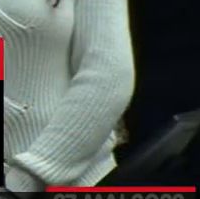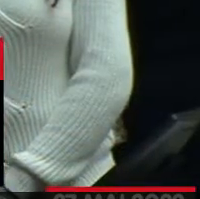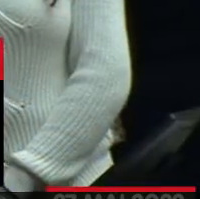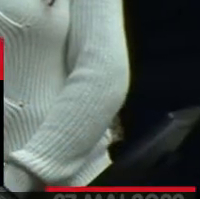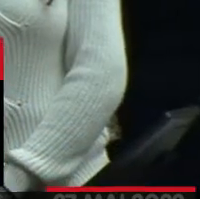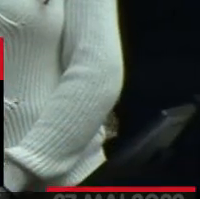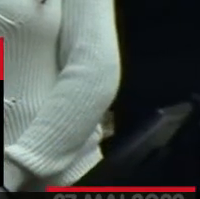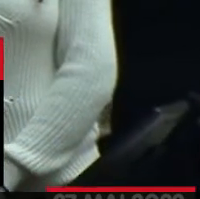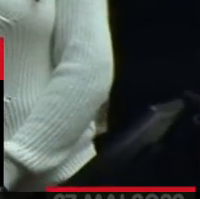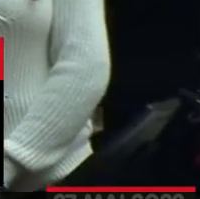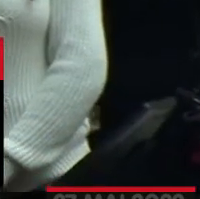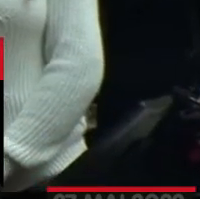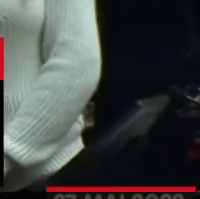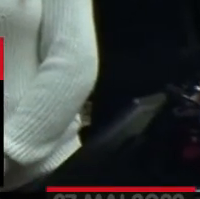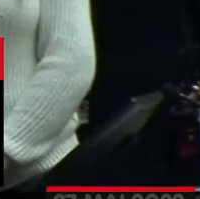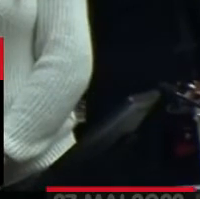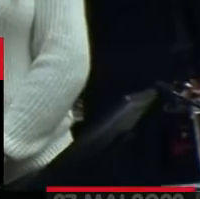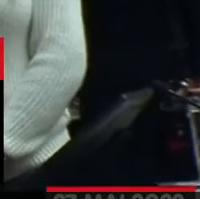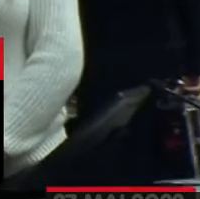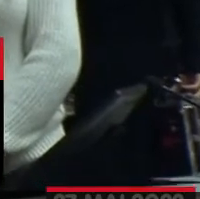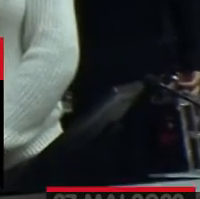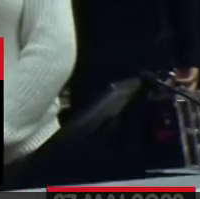E aí